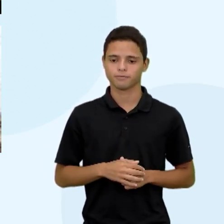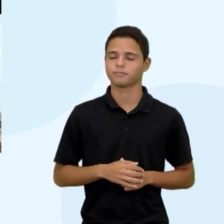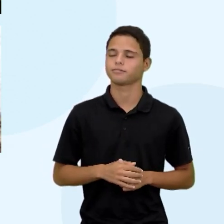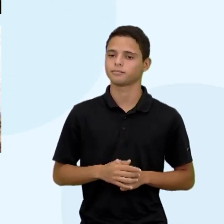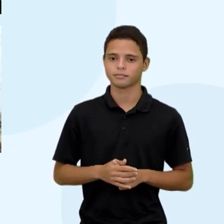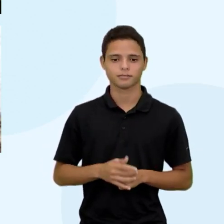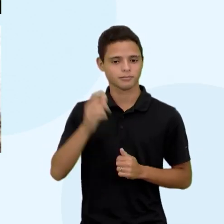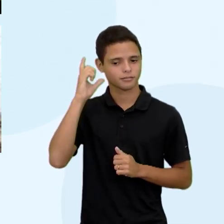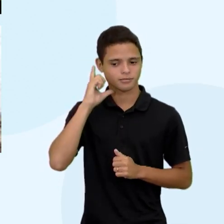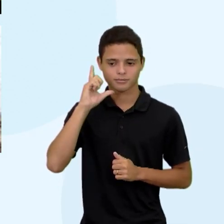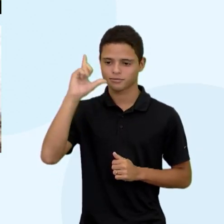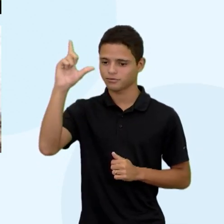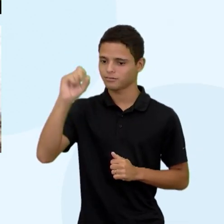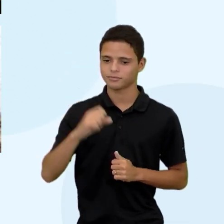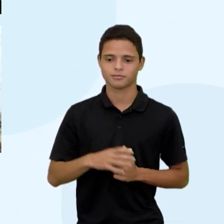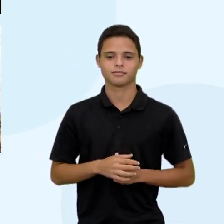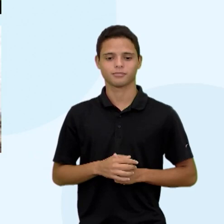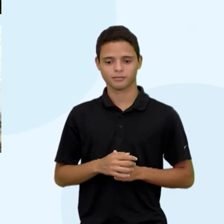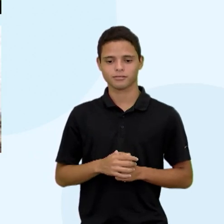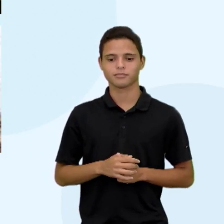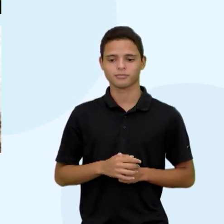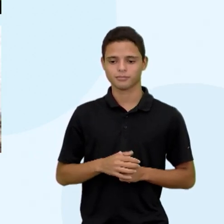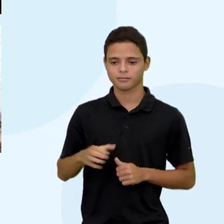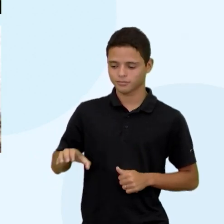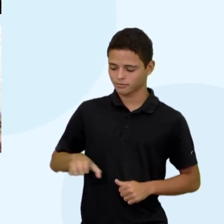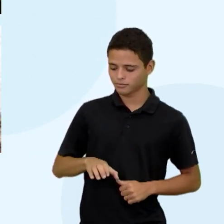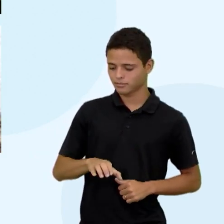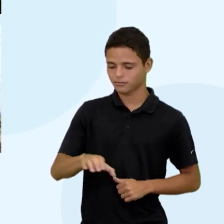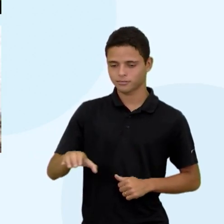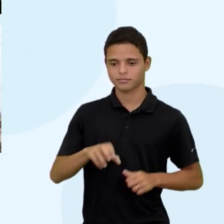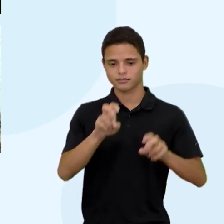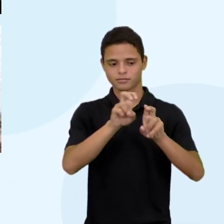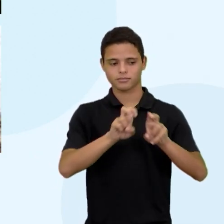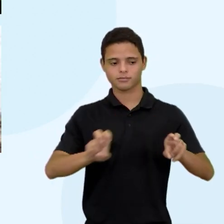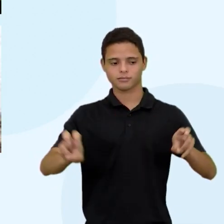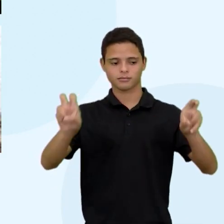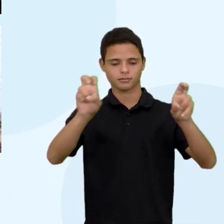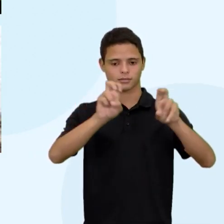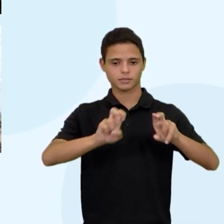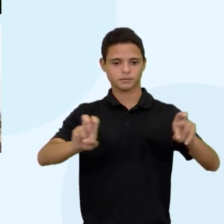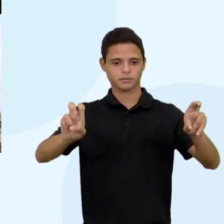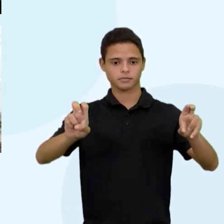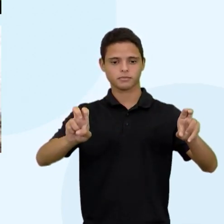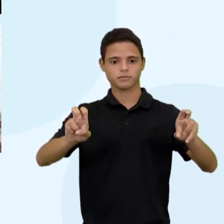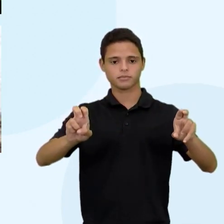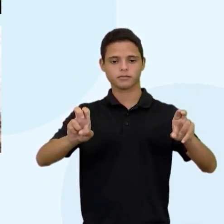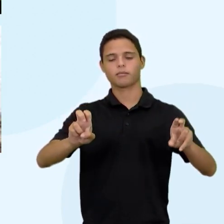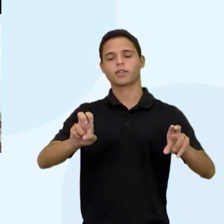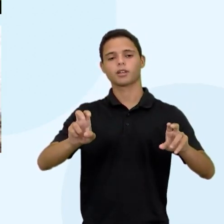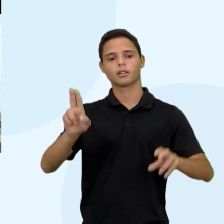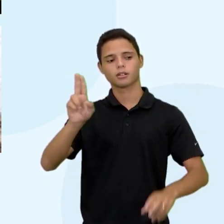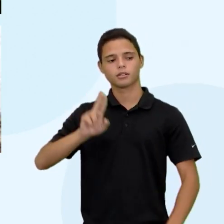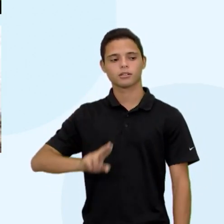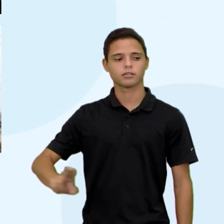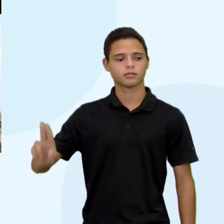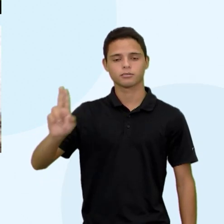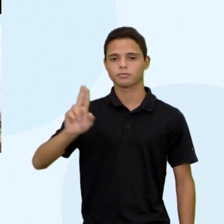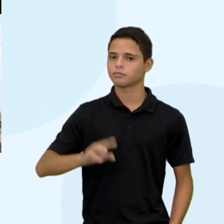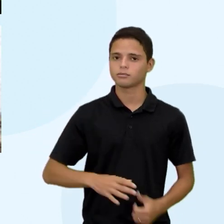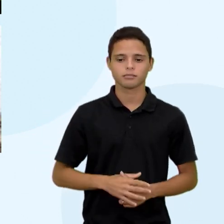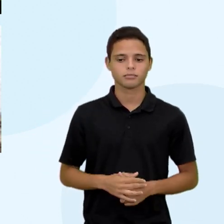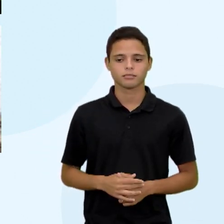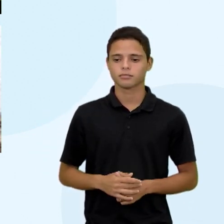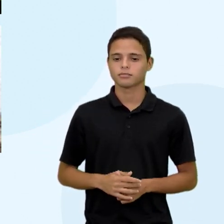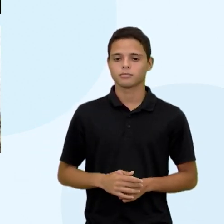Então ele consegue rolar para cima e para baixo, e na hora que do lado onde ele está segurando, é onde ele bate, que é o clique